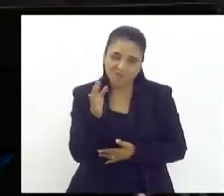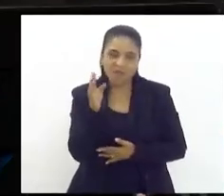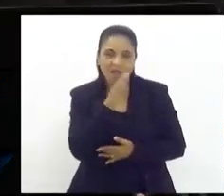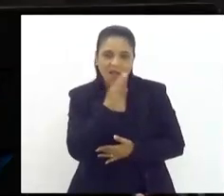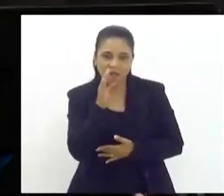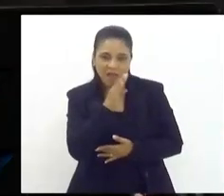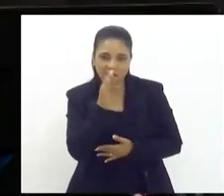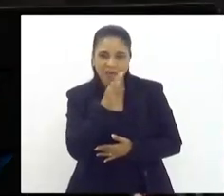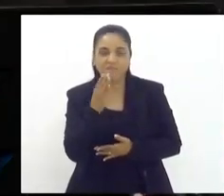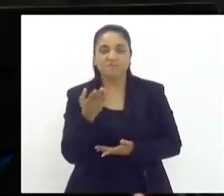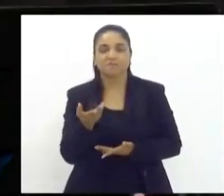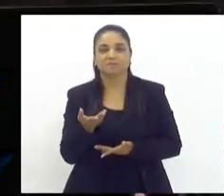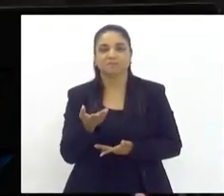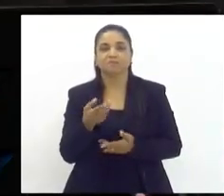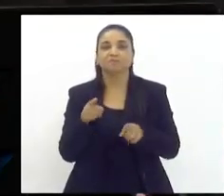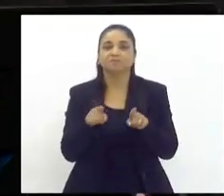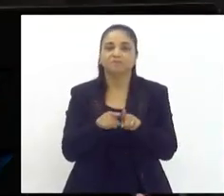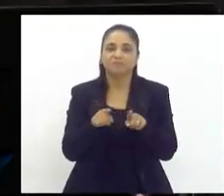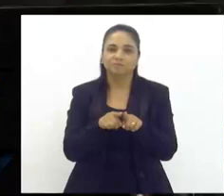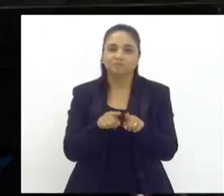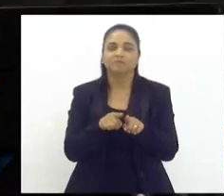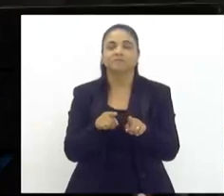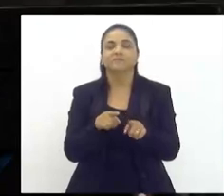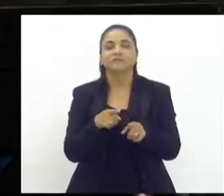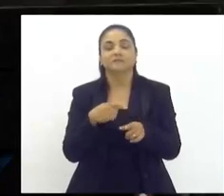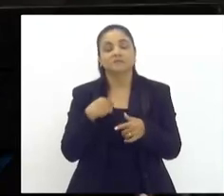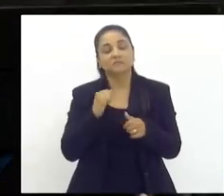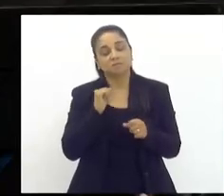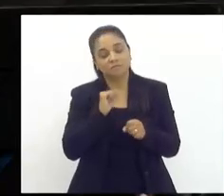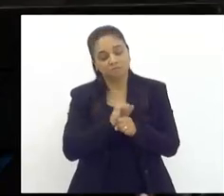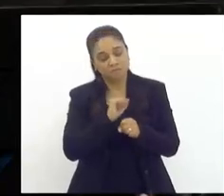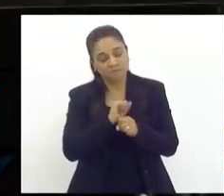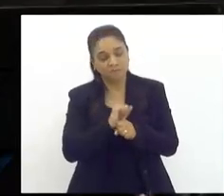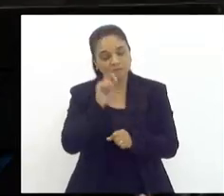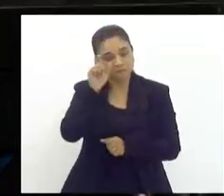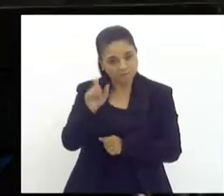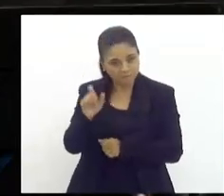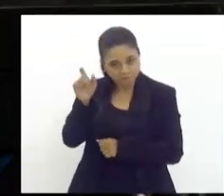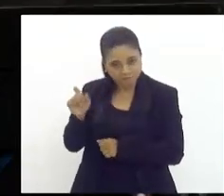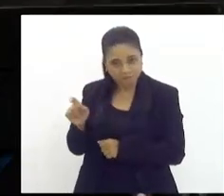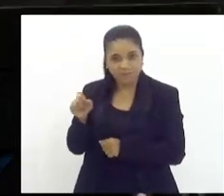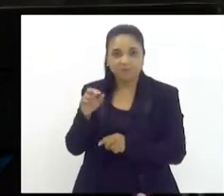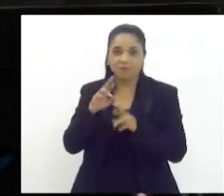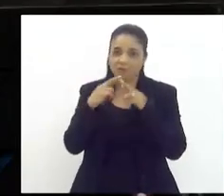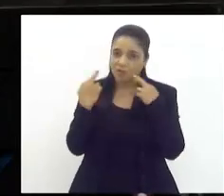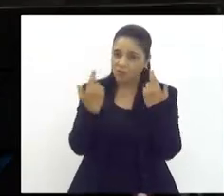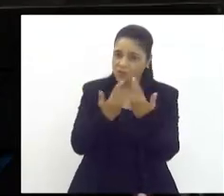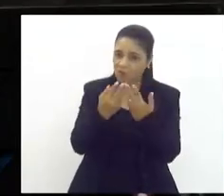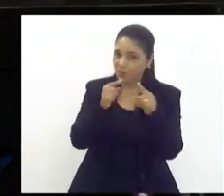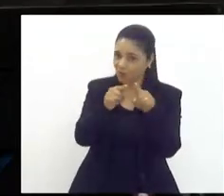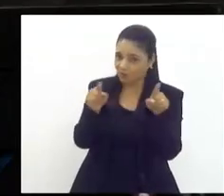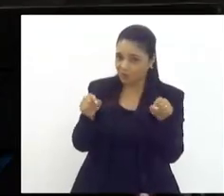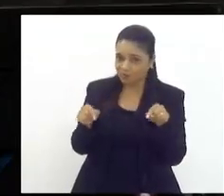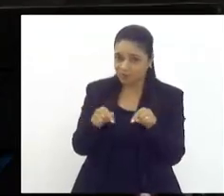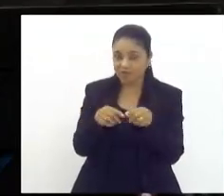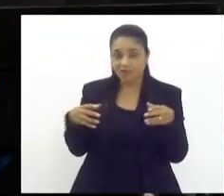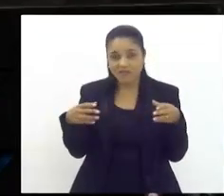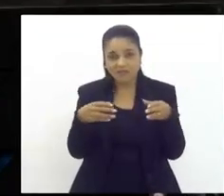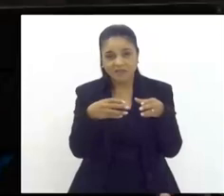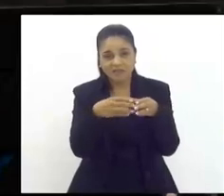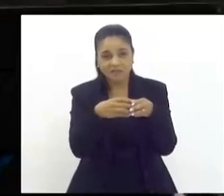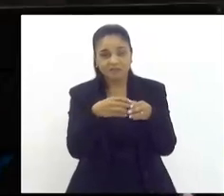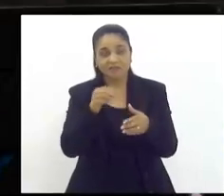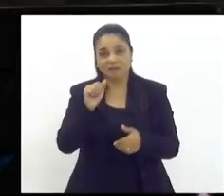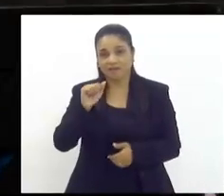rapidamente porque também tenho pessoas me aguardando no gabinete para uma reunião com equipe da